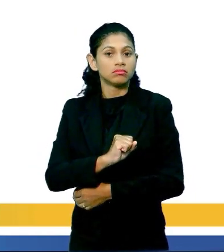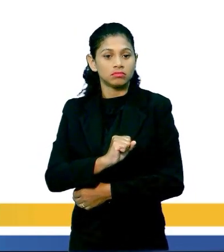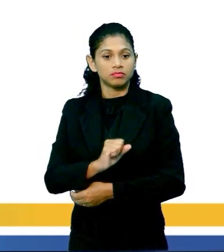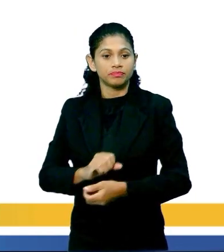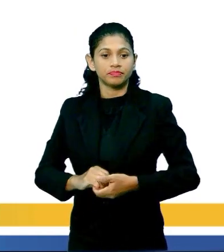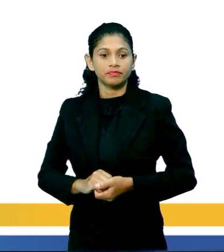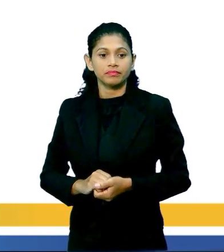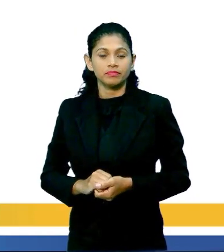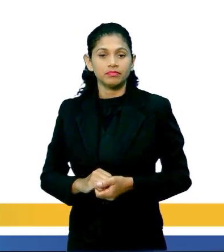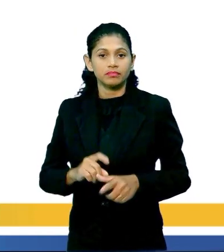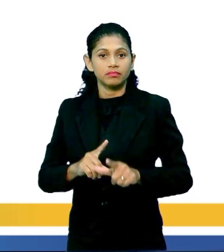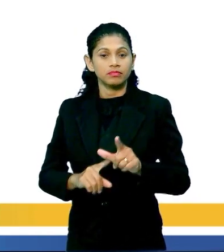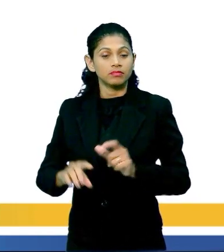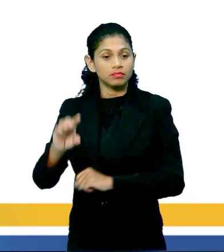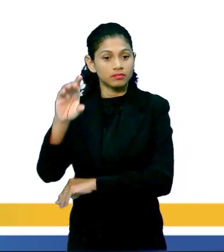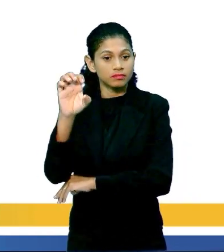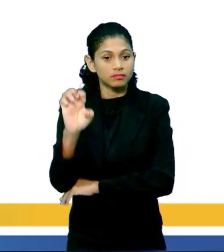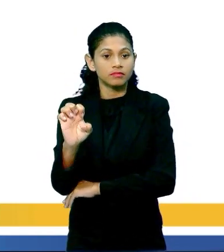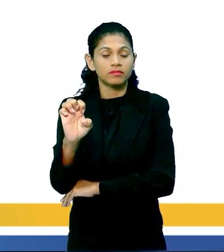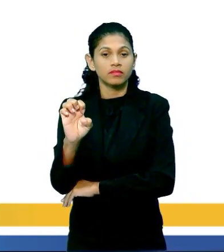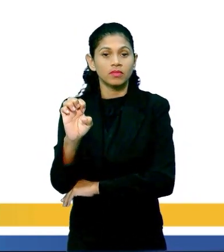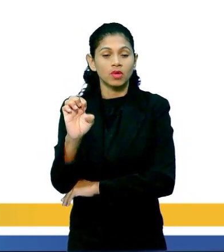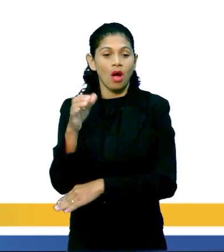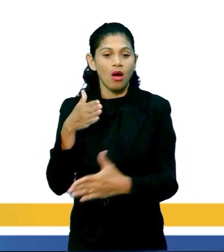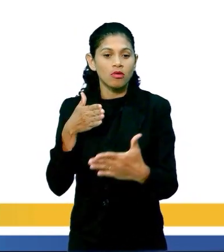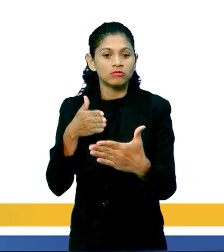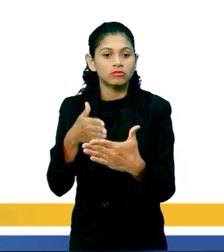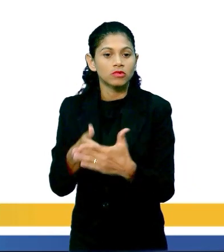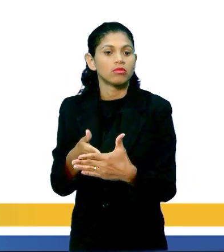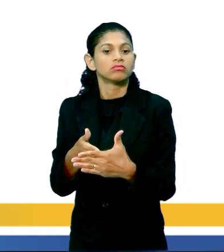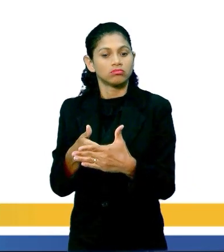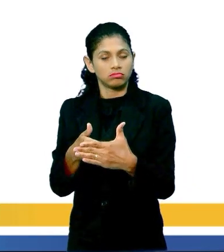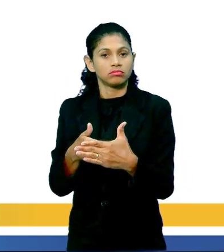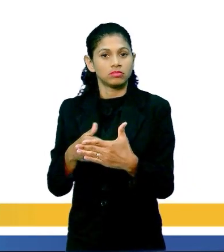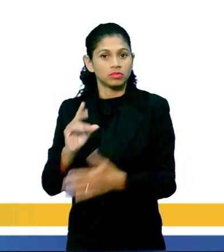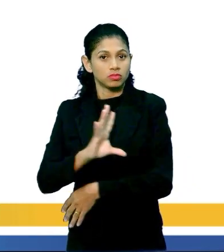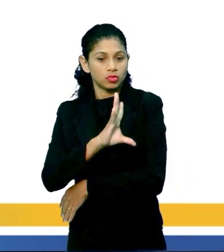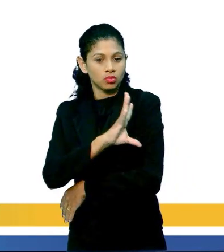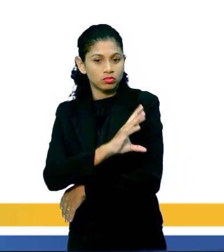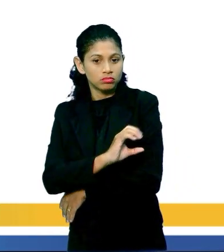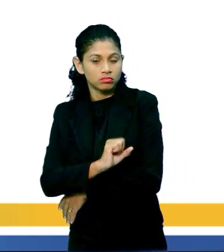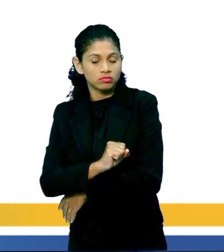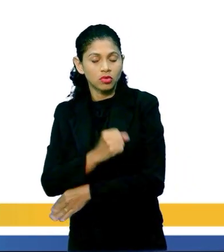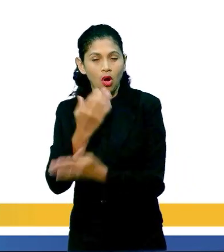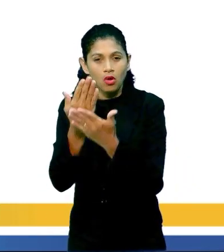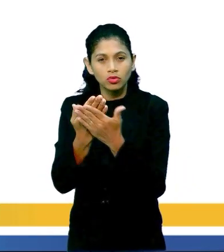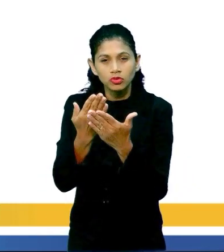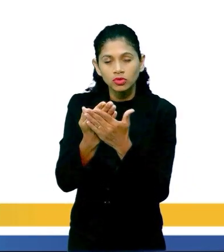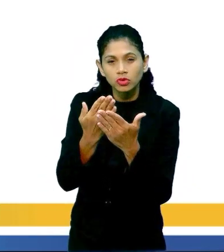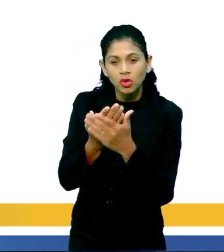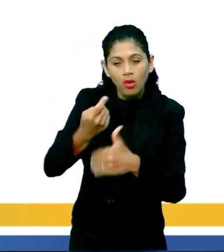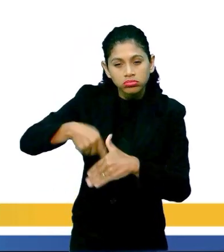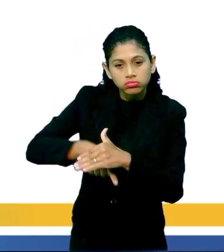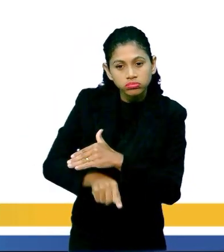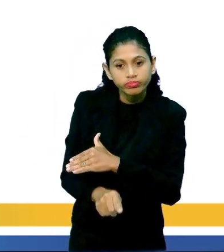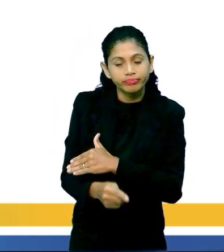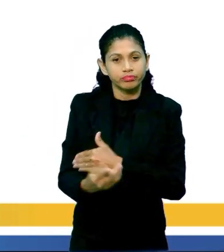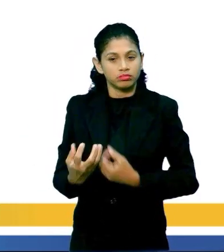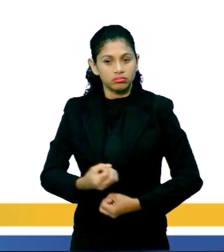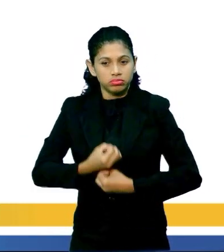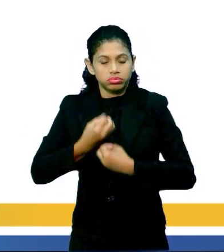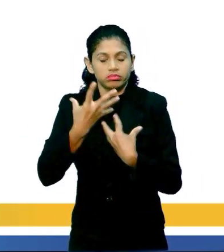E nós temos: é contra o amor romântico e estudou as raízes da poesia como forma de se opor